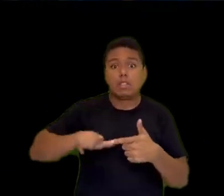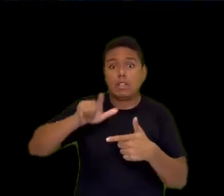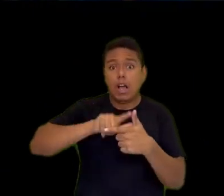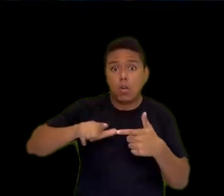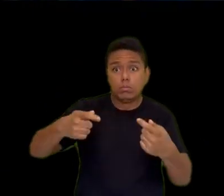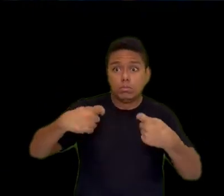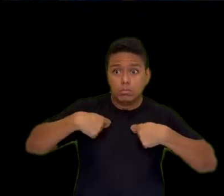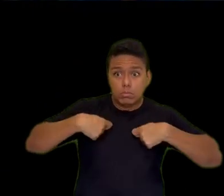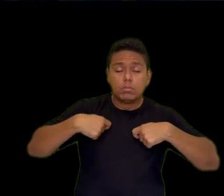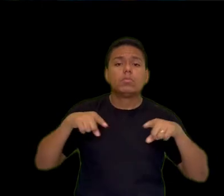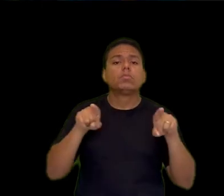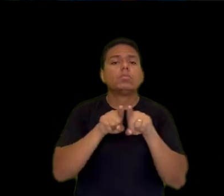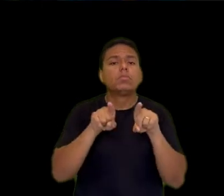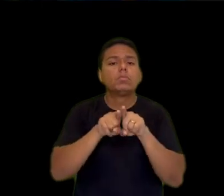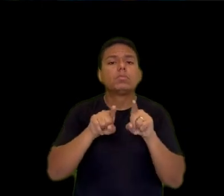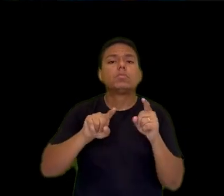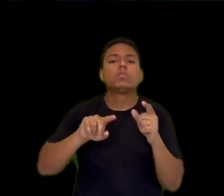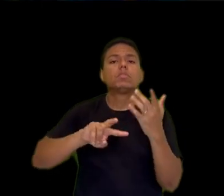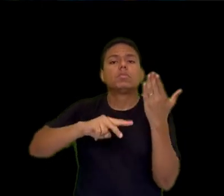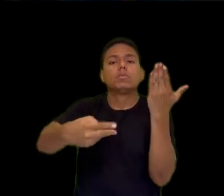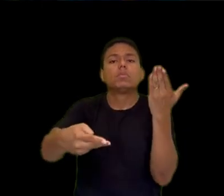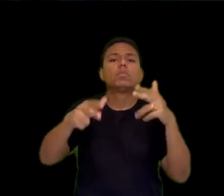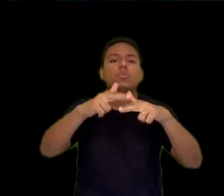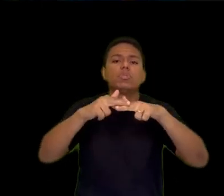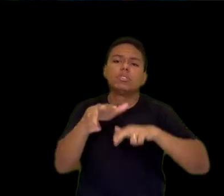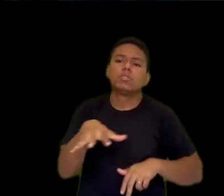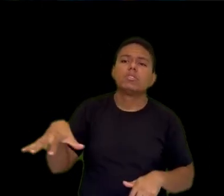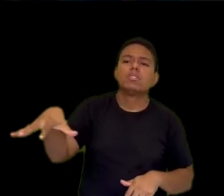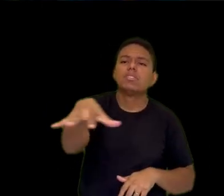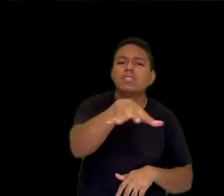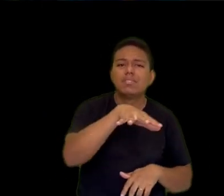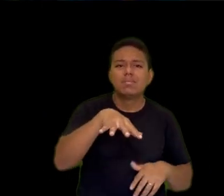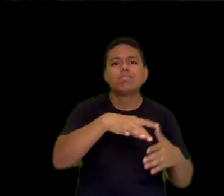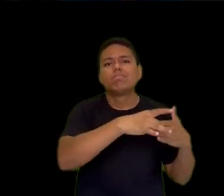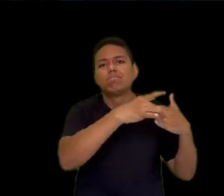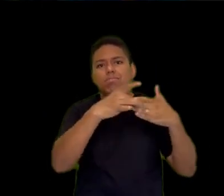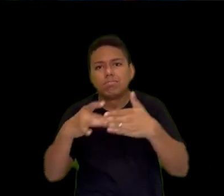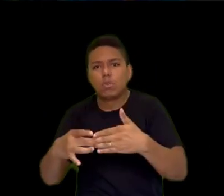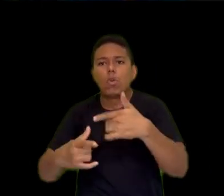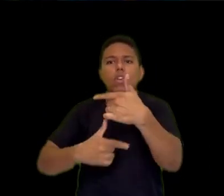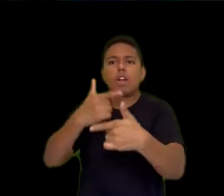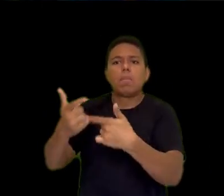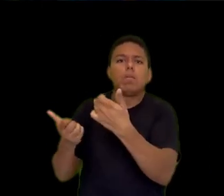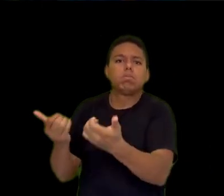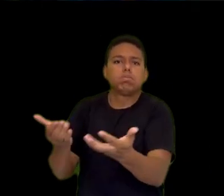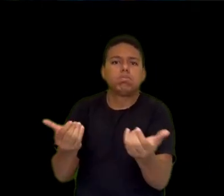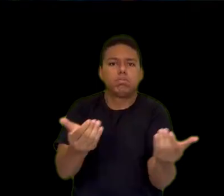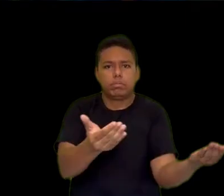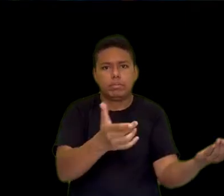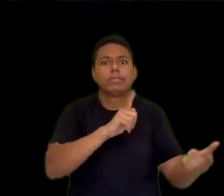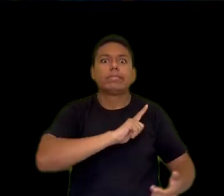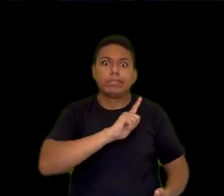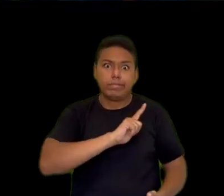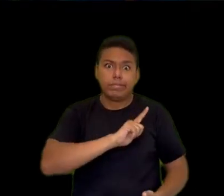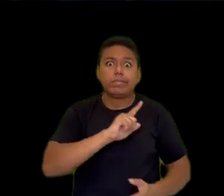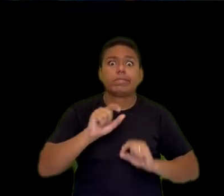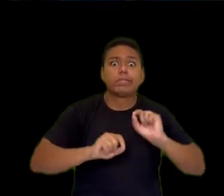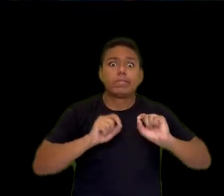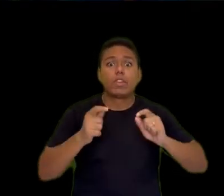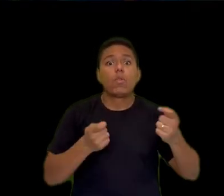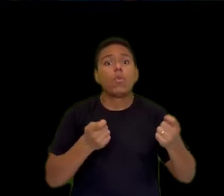circulação de bem, prestação de serviço, e abrange a prestação de serviço e o controle de bens de consumo, também direto e diretamente relacionados à